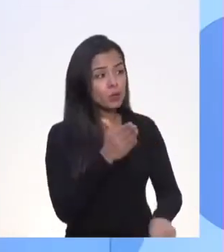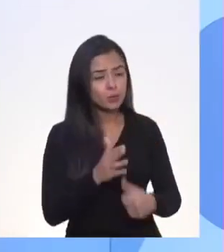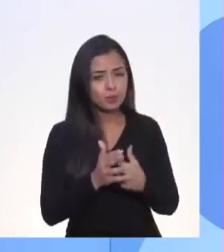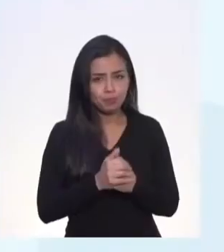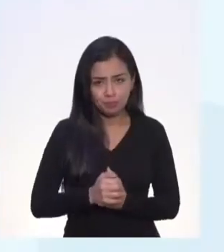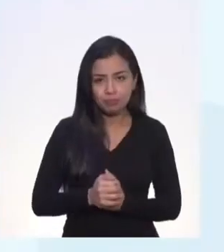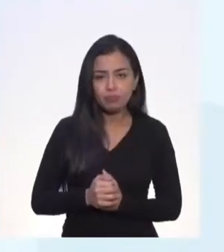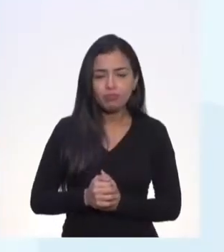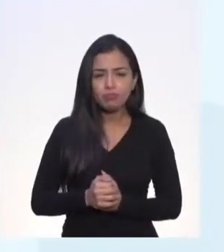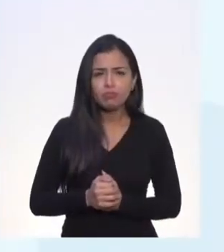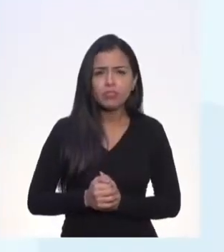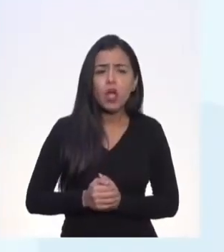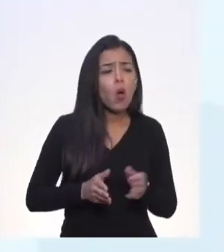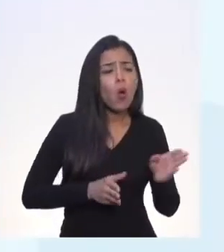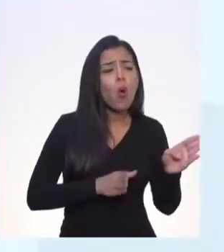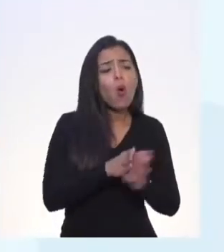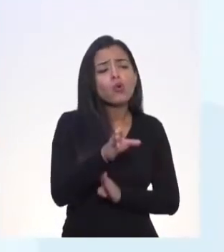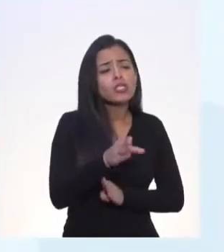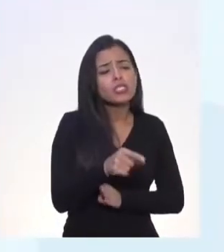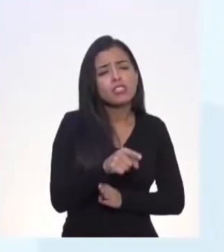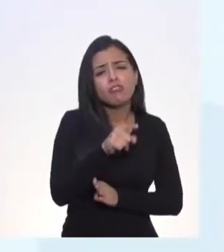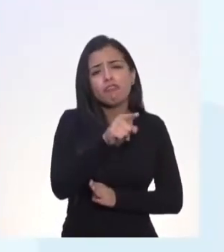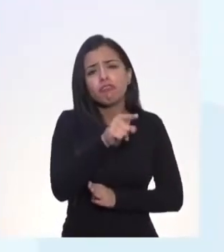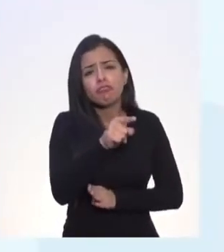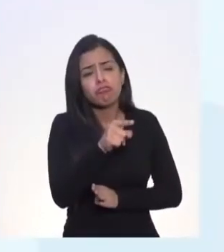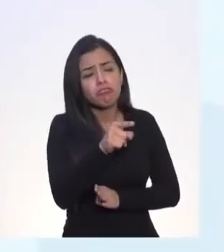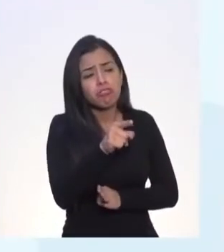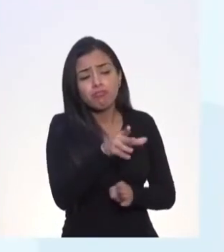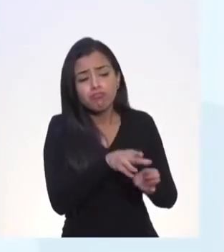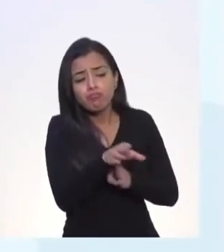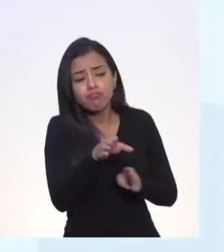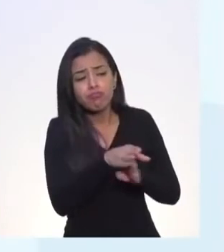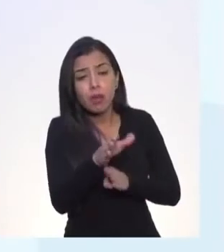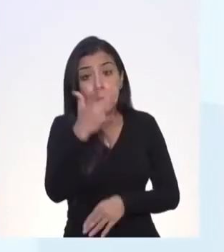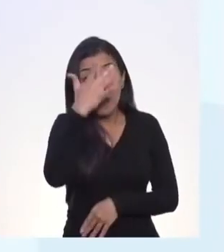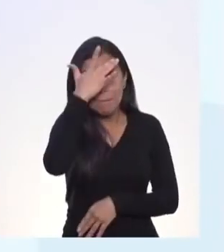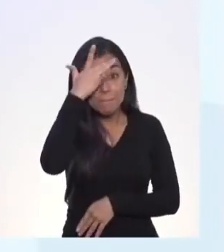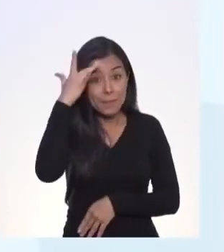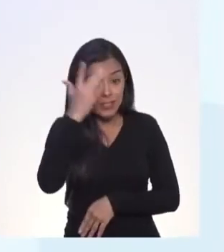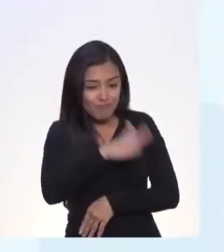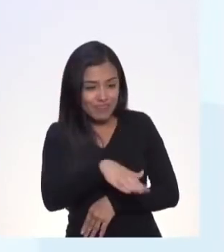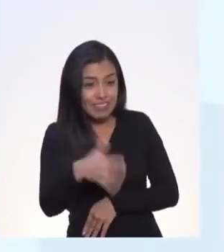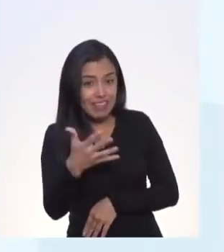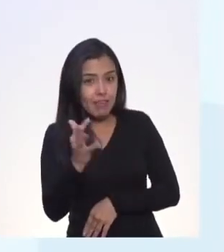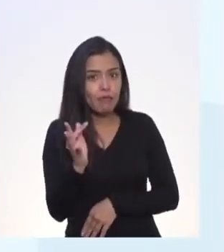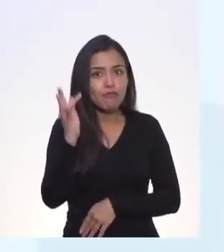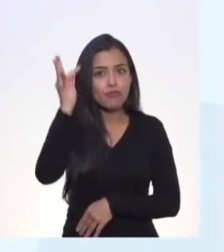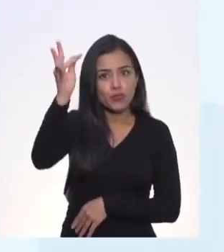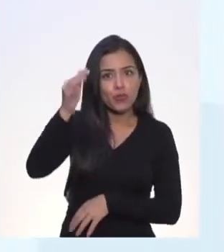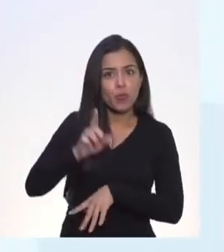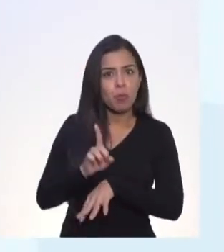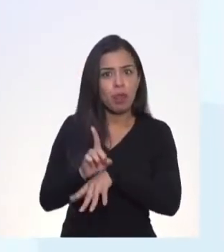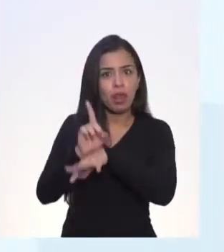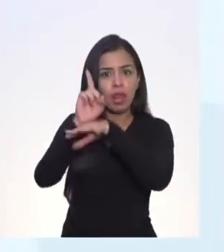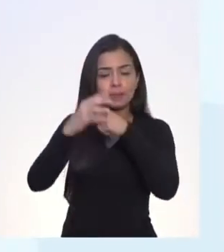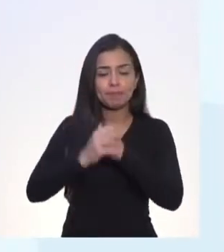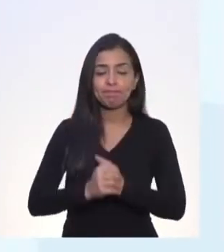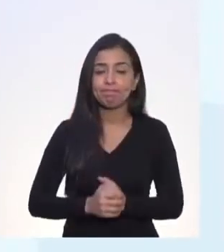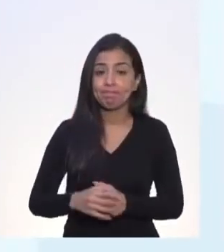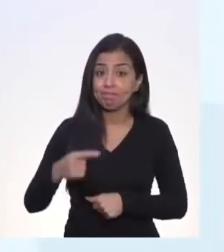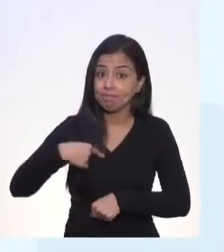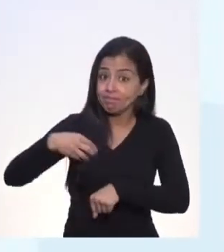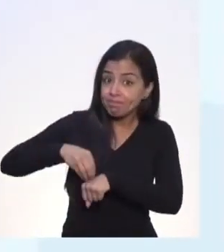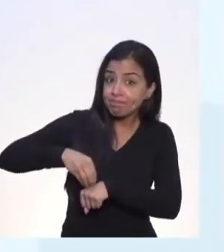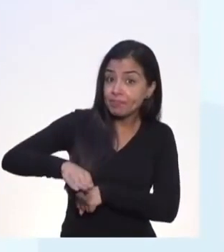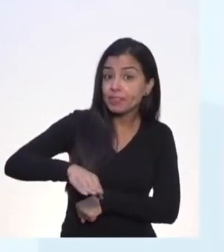você daria para crianças que querem ser astronautas? Minha dica é: sejam